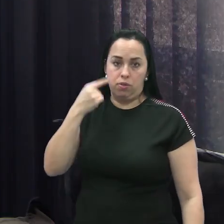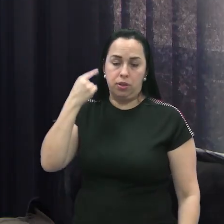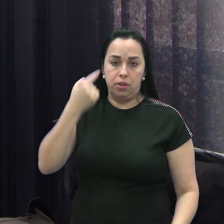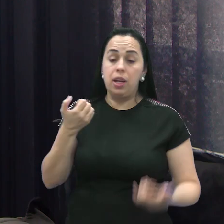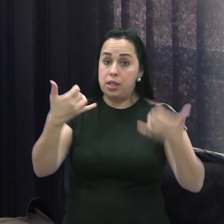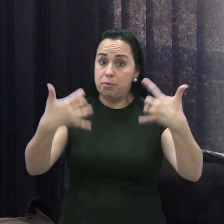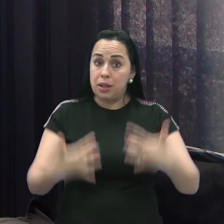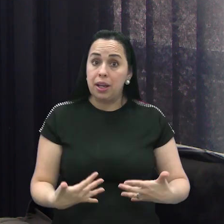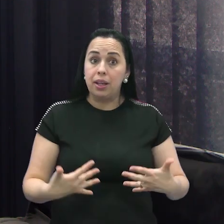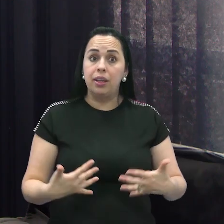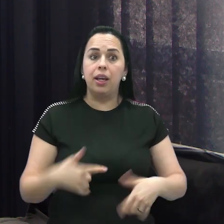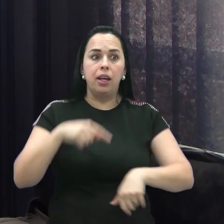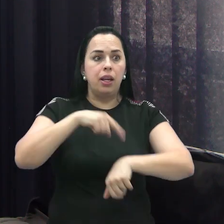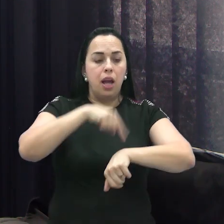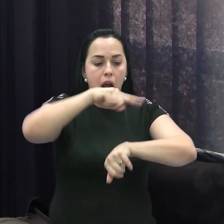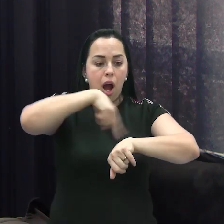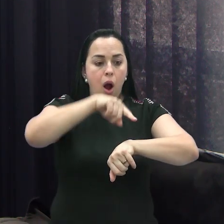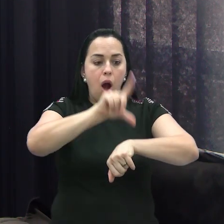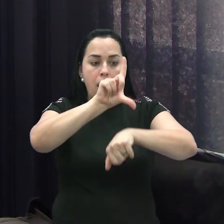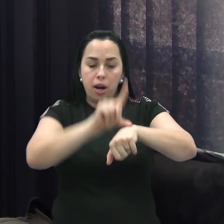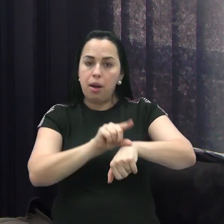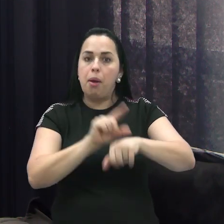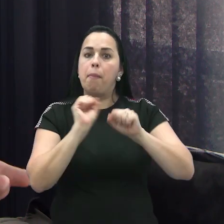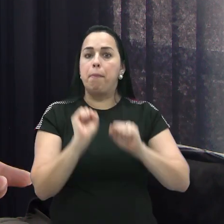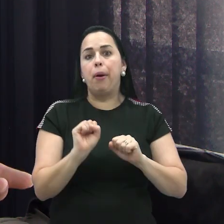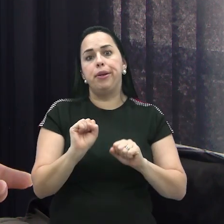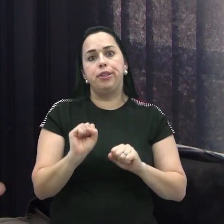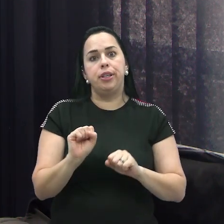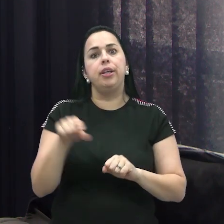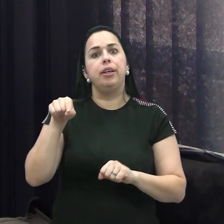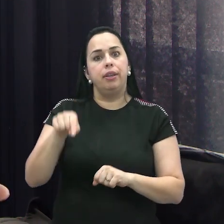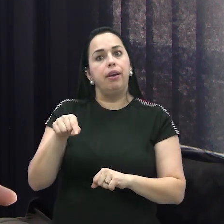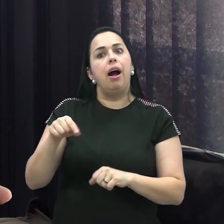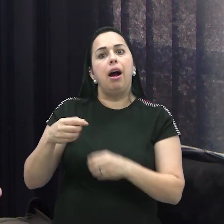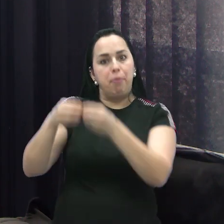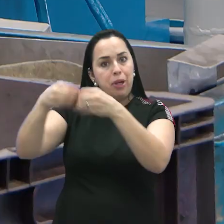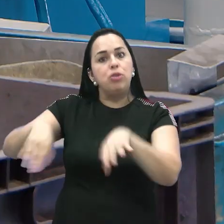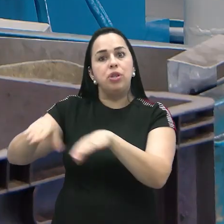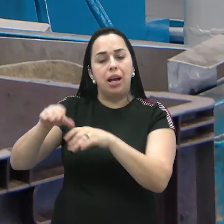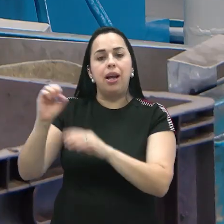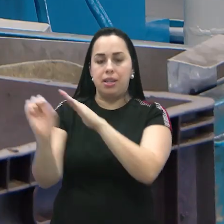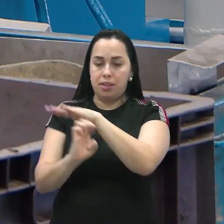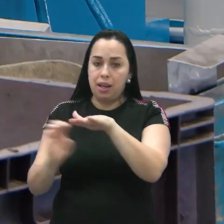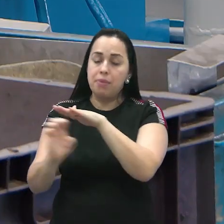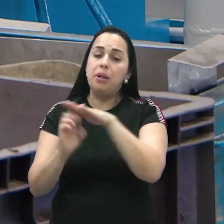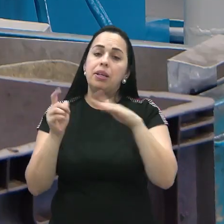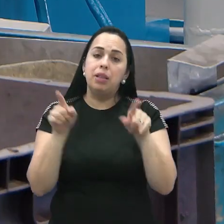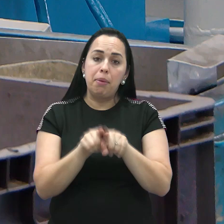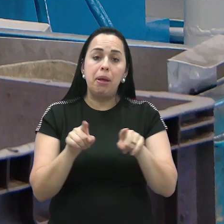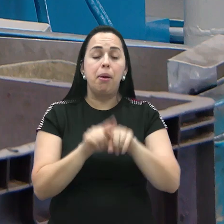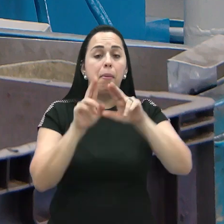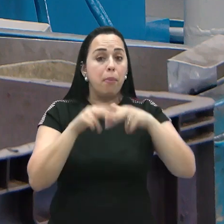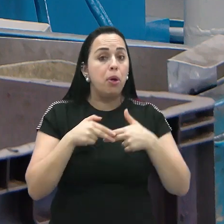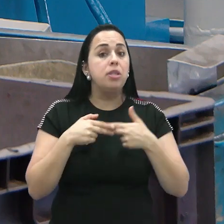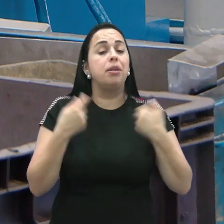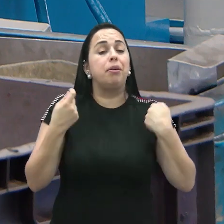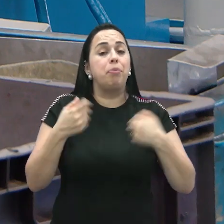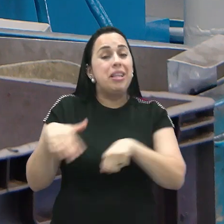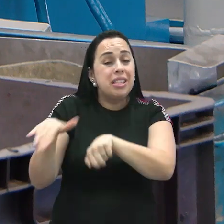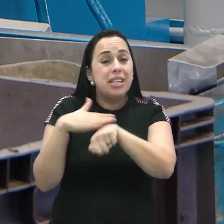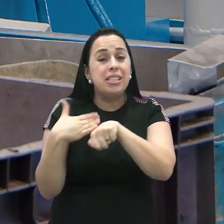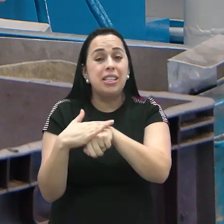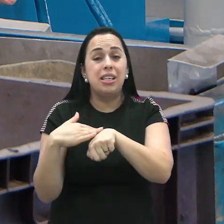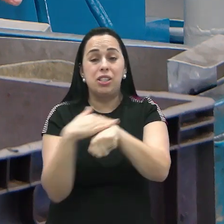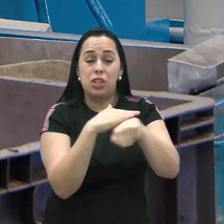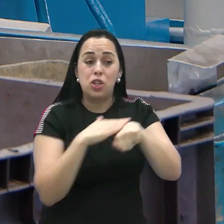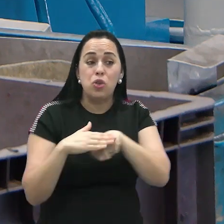advogado, a diminuição de carga horária pode afetar a logística de comércios que dependem do modelo. Dessa forma, é preciso ampliar o